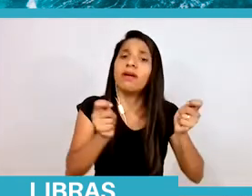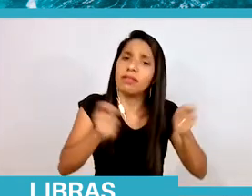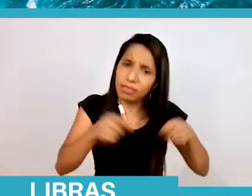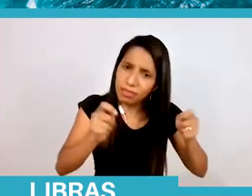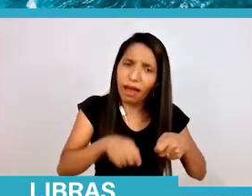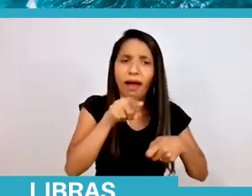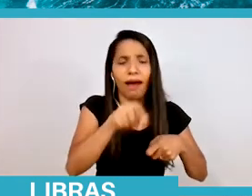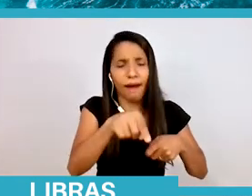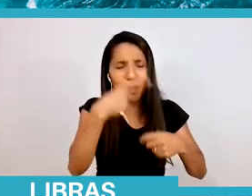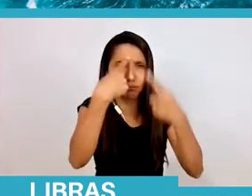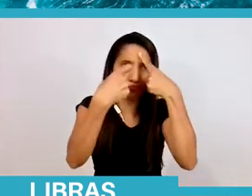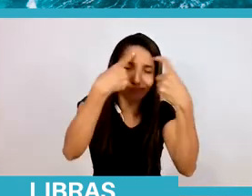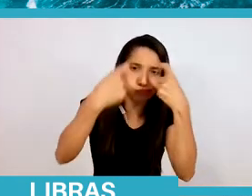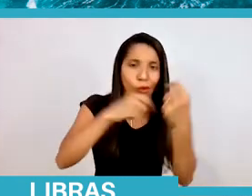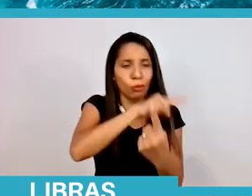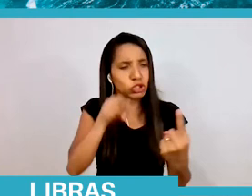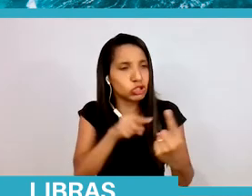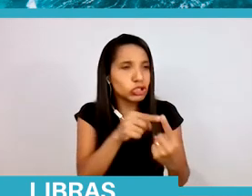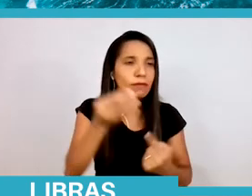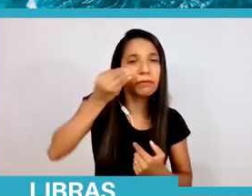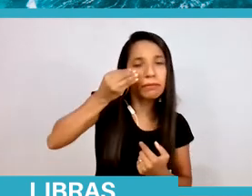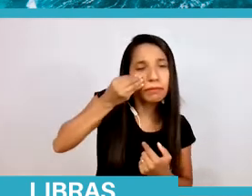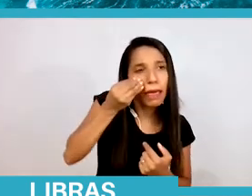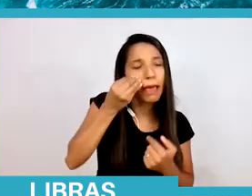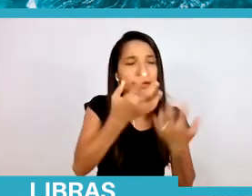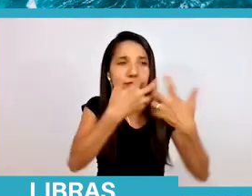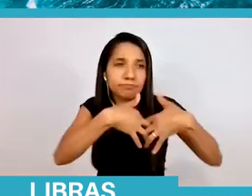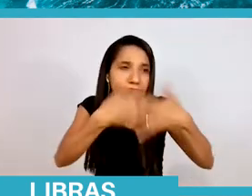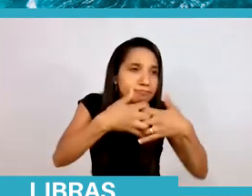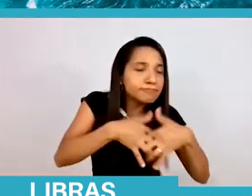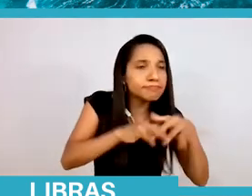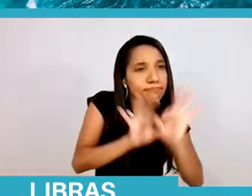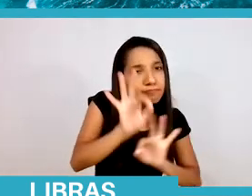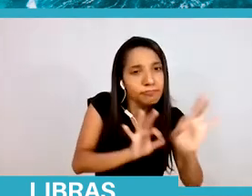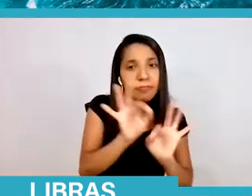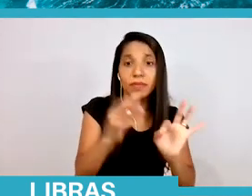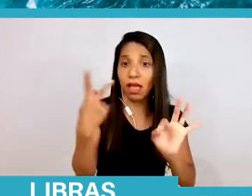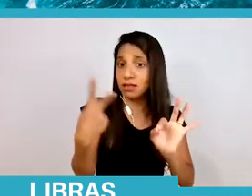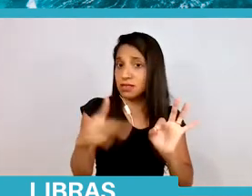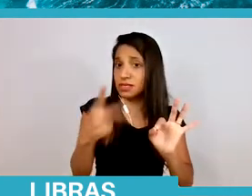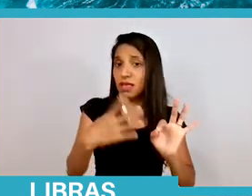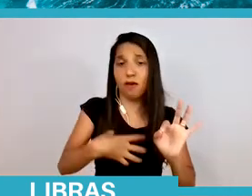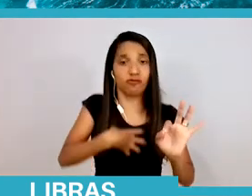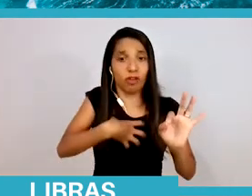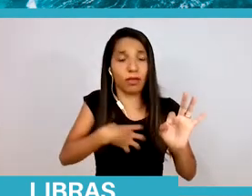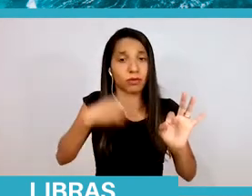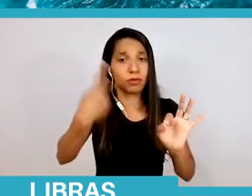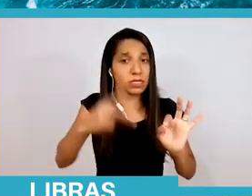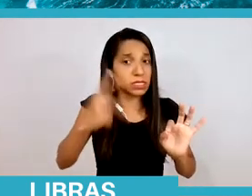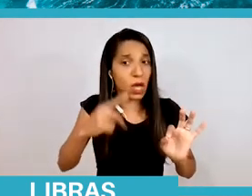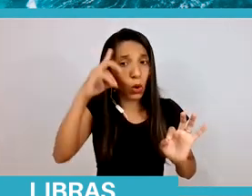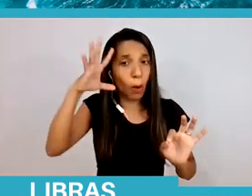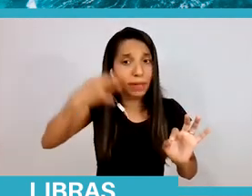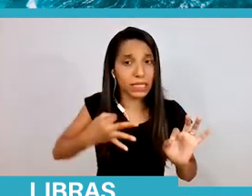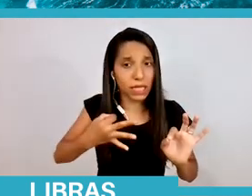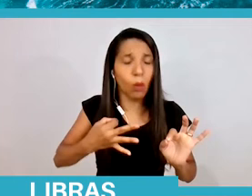e os objetivos e testar da forma que você muito bem entender aquela sua ideia, aquela